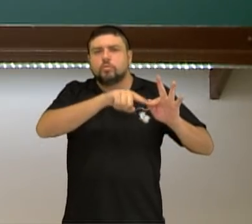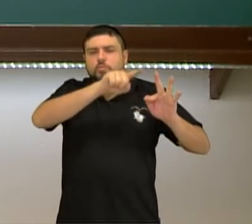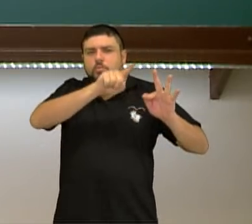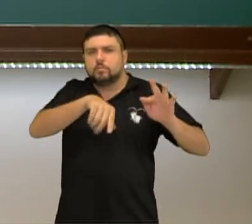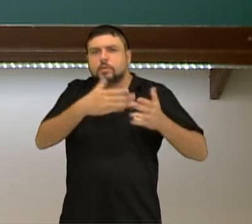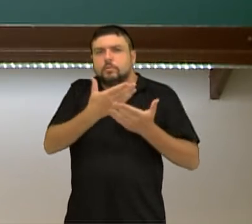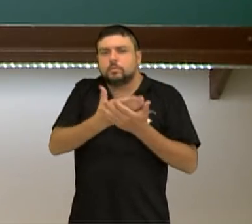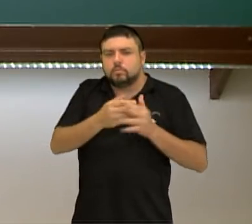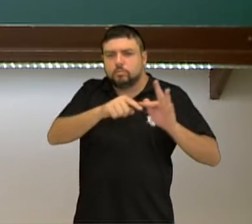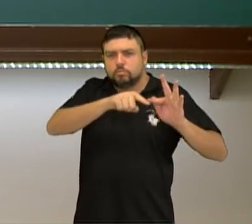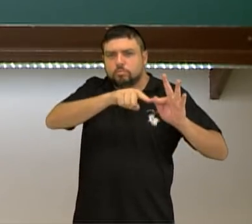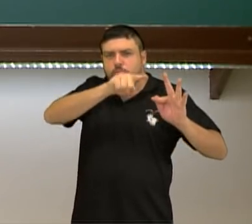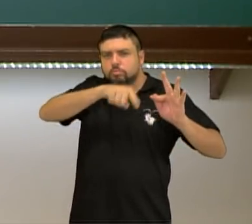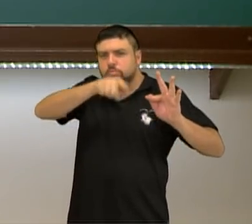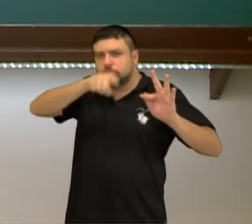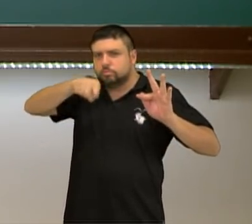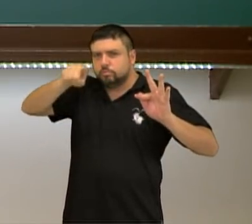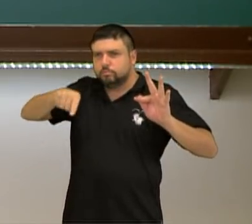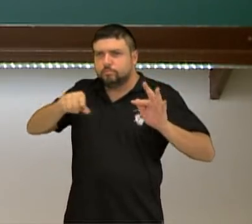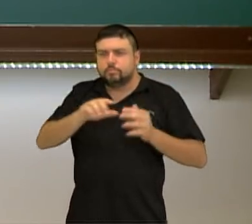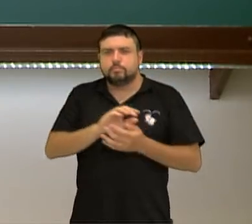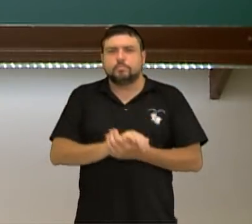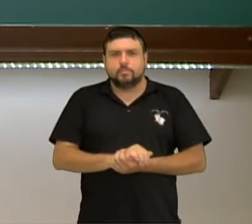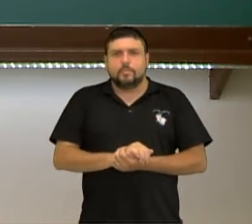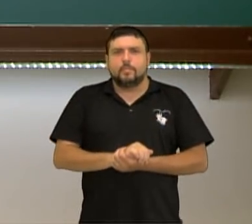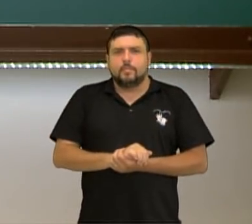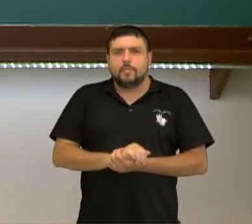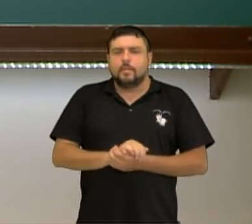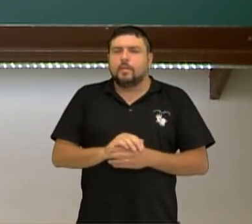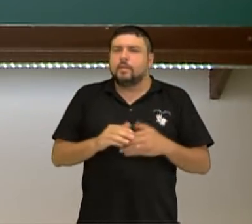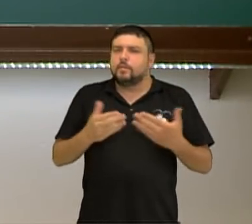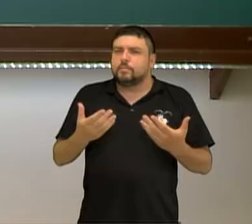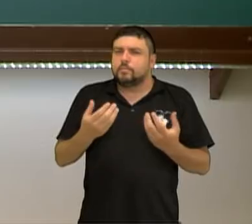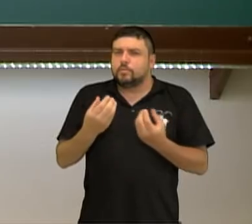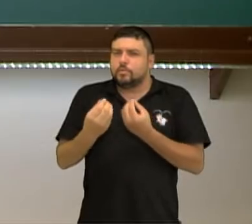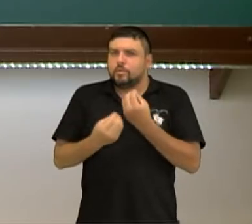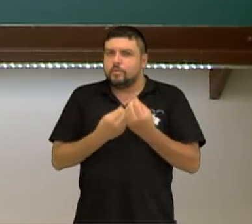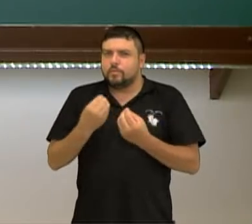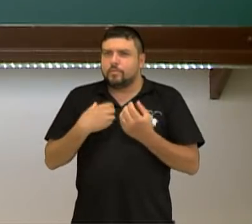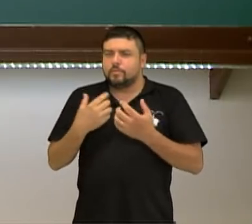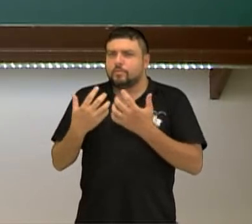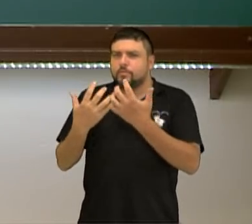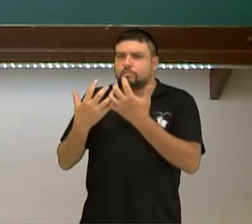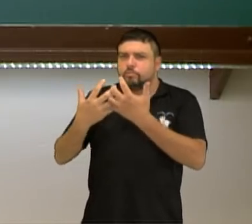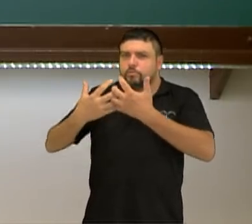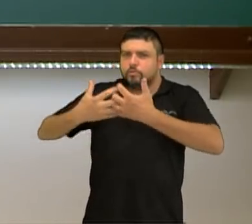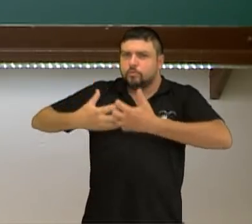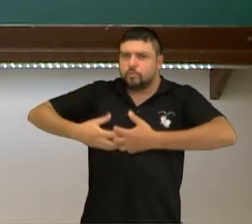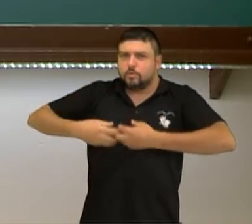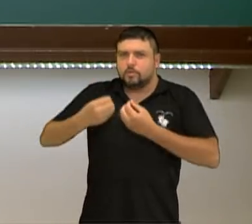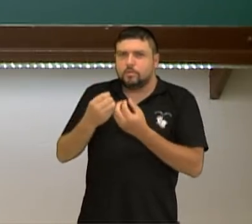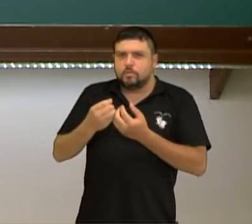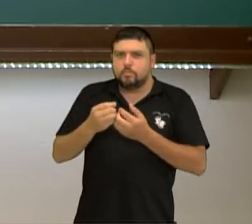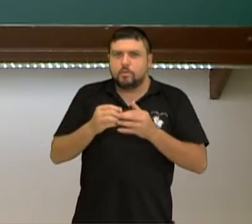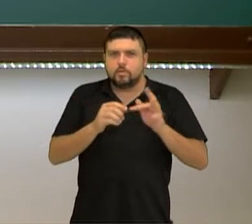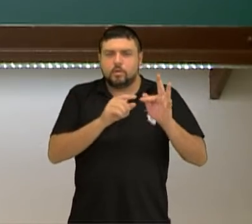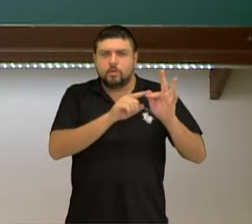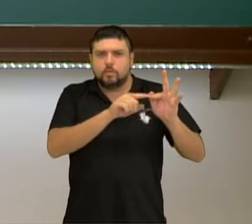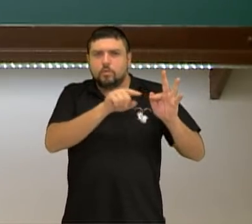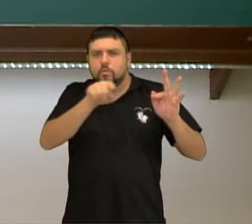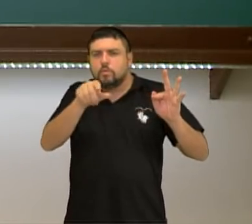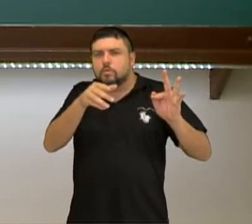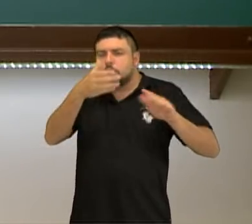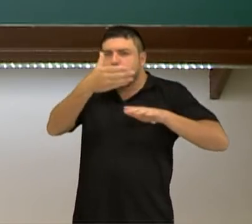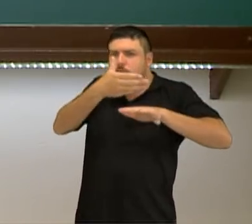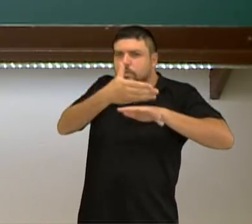gráfica dessas representações, ok? Vamos ver como funciona aí, então, o desenho de uma função, que é o gráfico que você